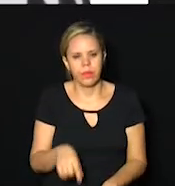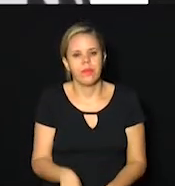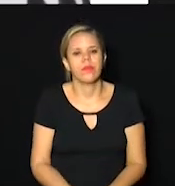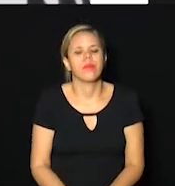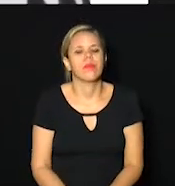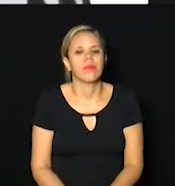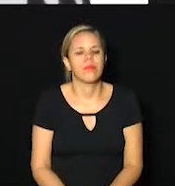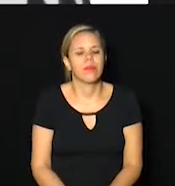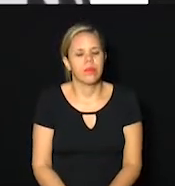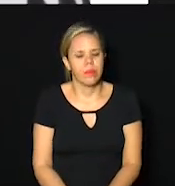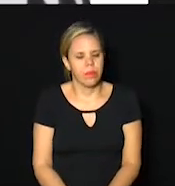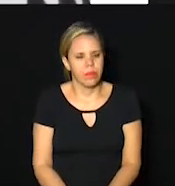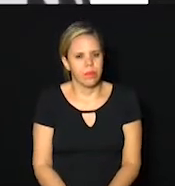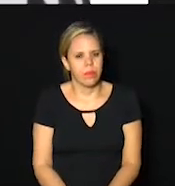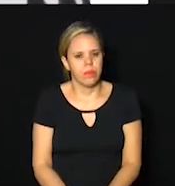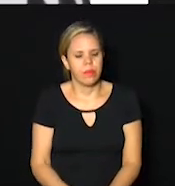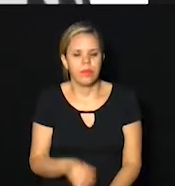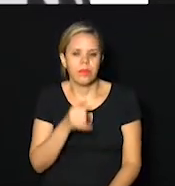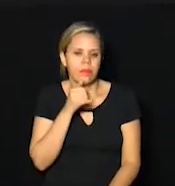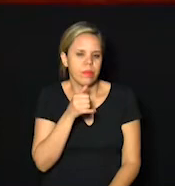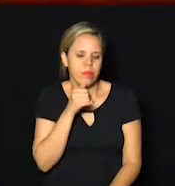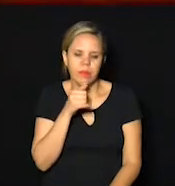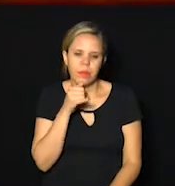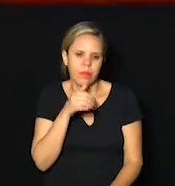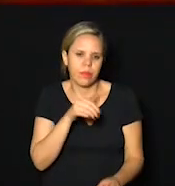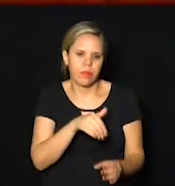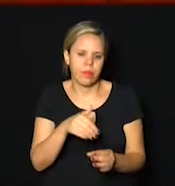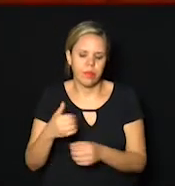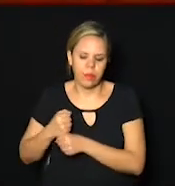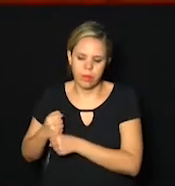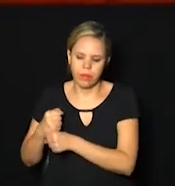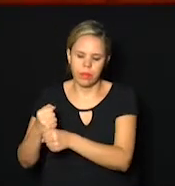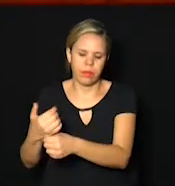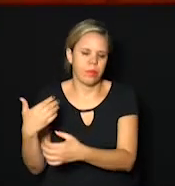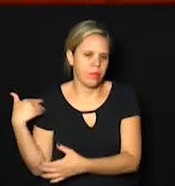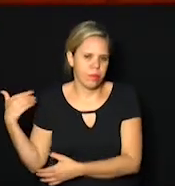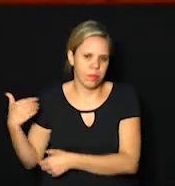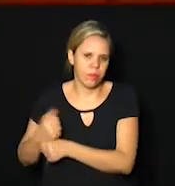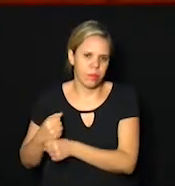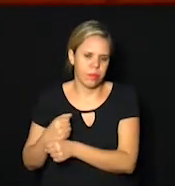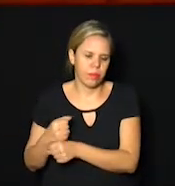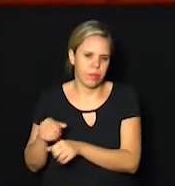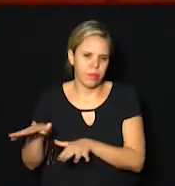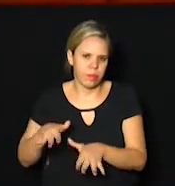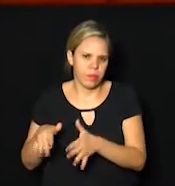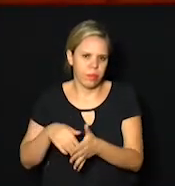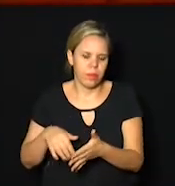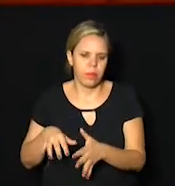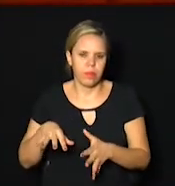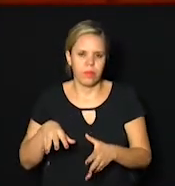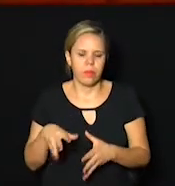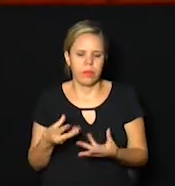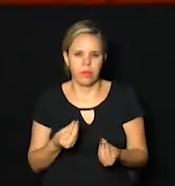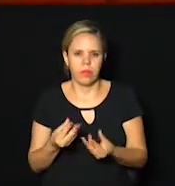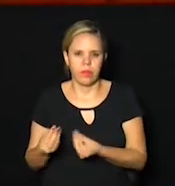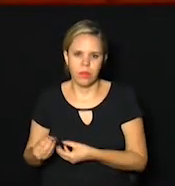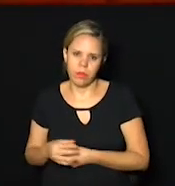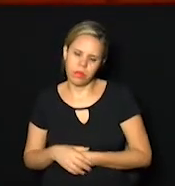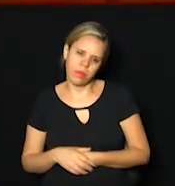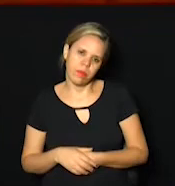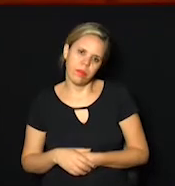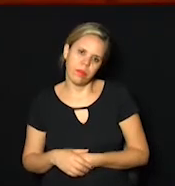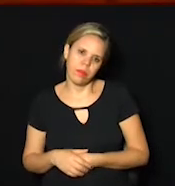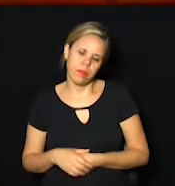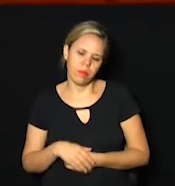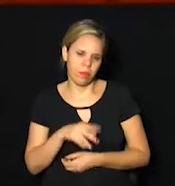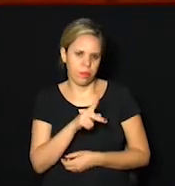Vamos pensar em eleições dos últimos tempos, né? Que eleições que movimentaram muito, até a eleição